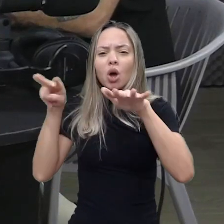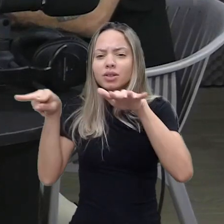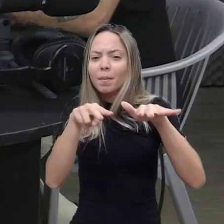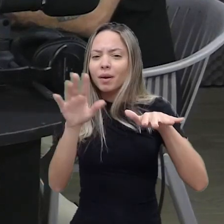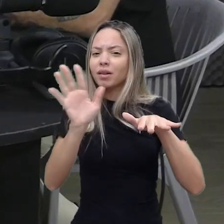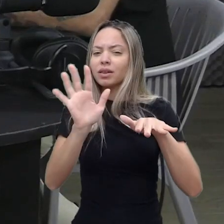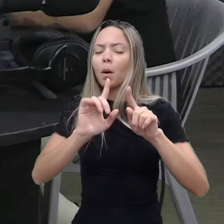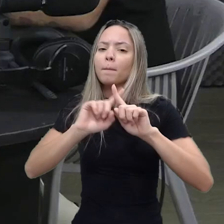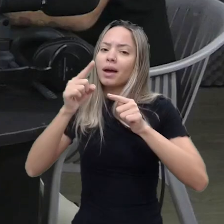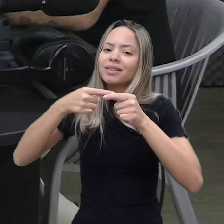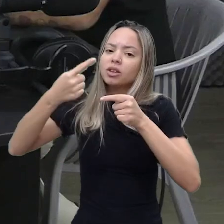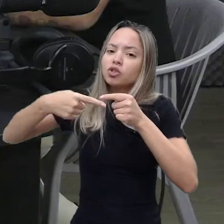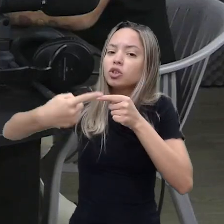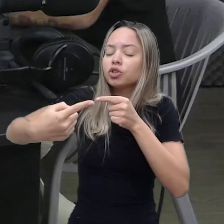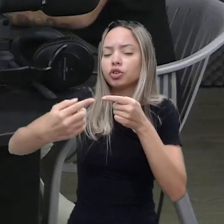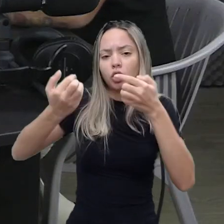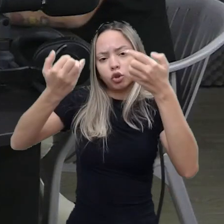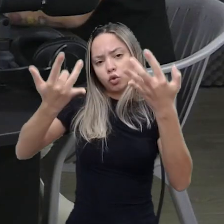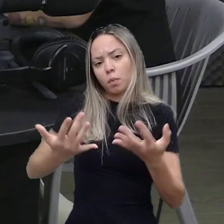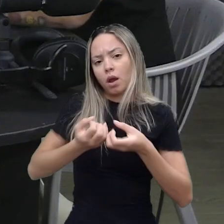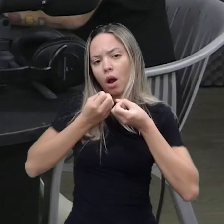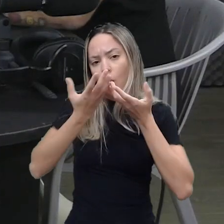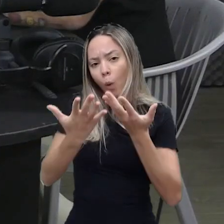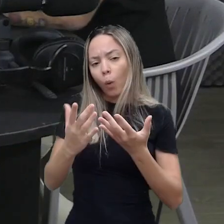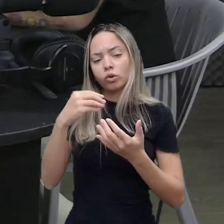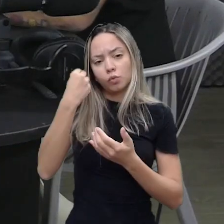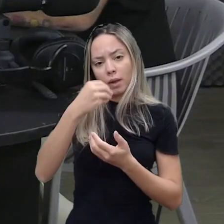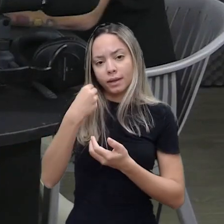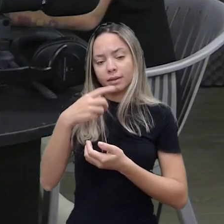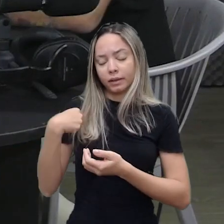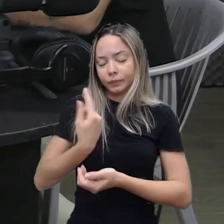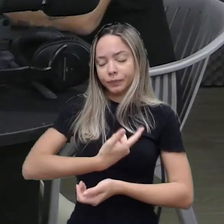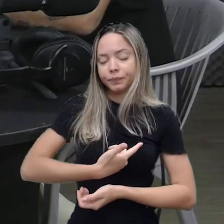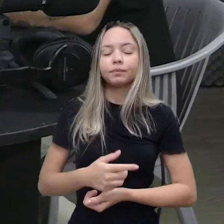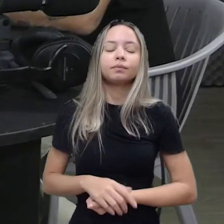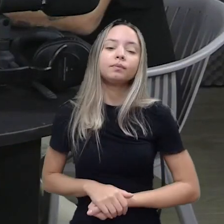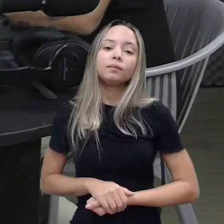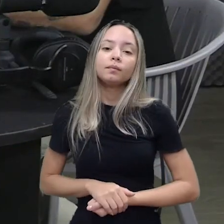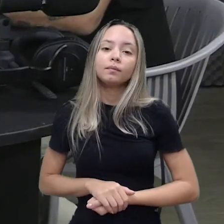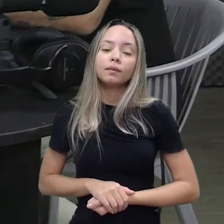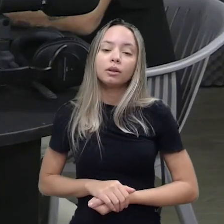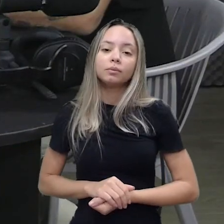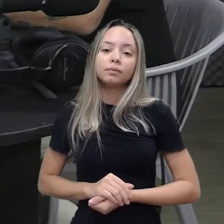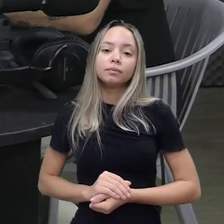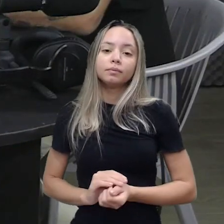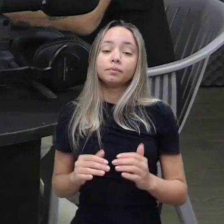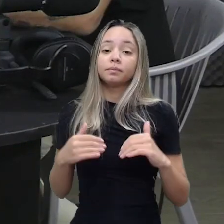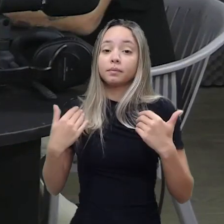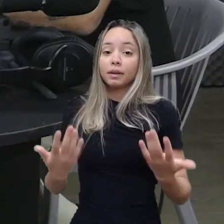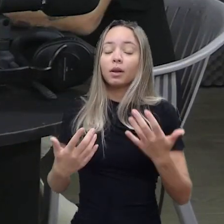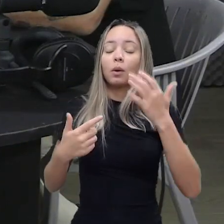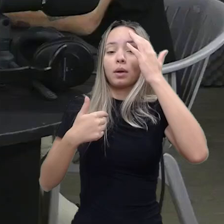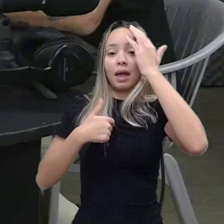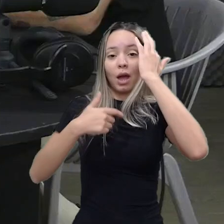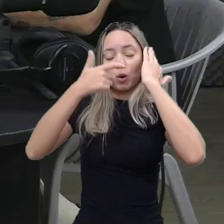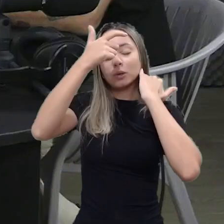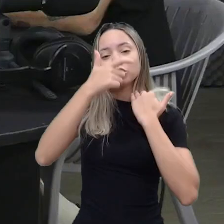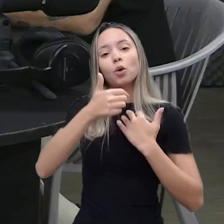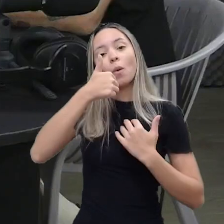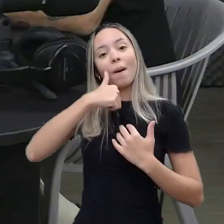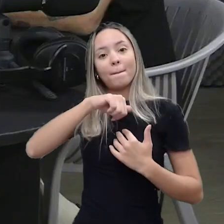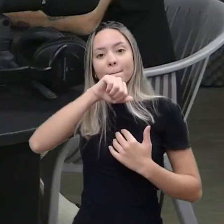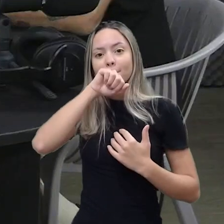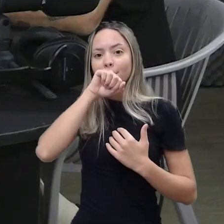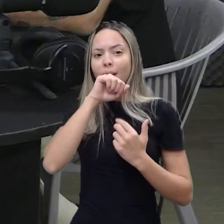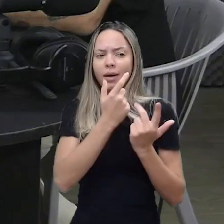dia a dia. Conta um pouco dessa experiência para a gente. Então, eu sou, digamos assim, mais uma mãe, né, como